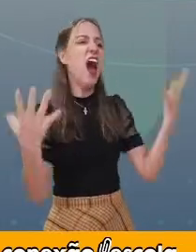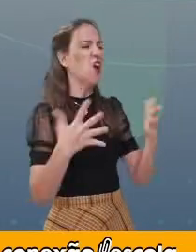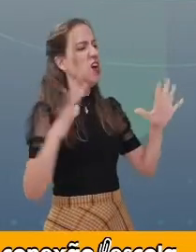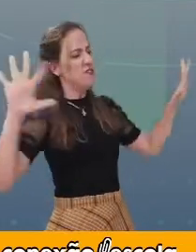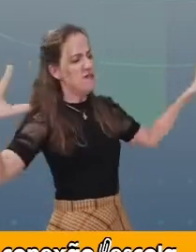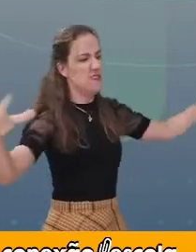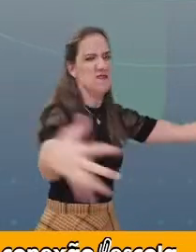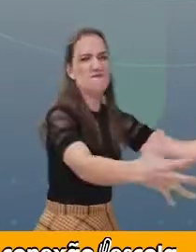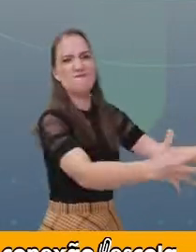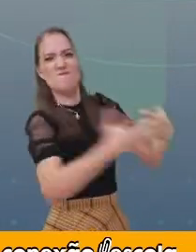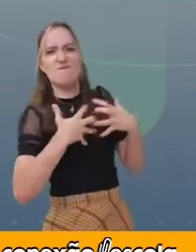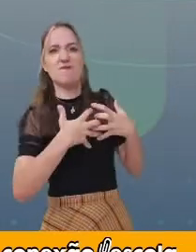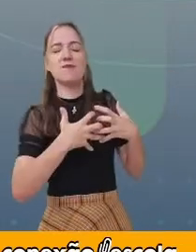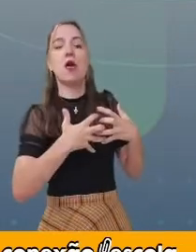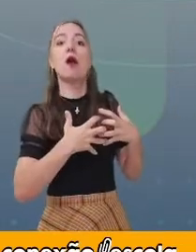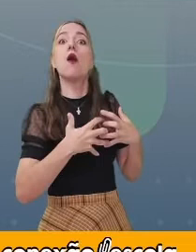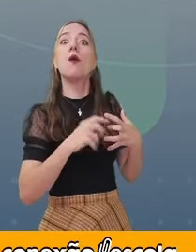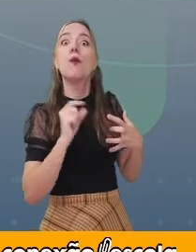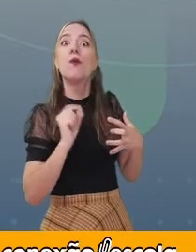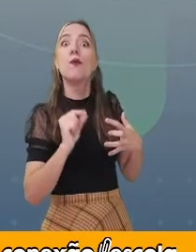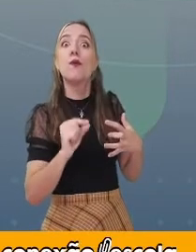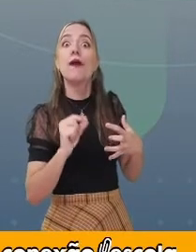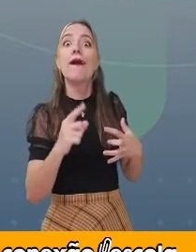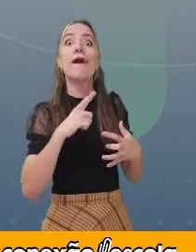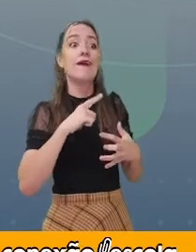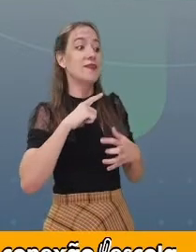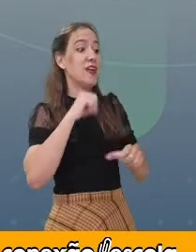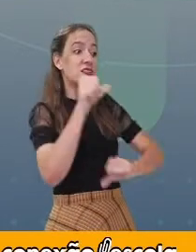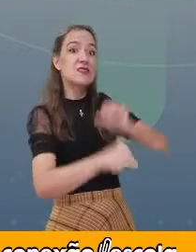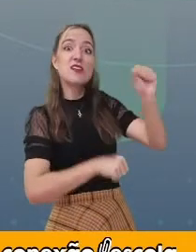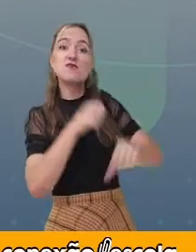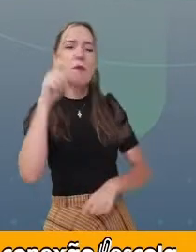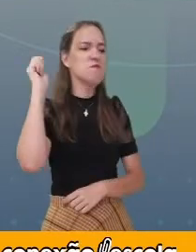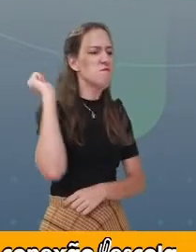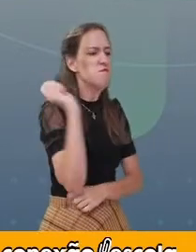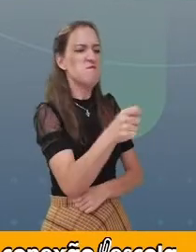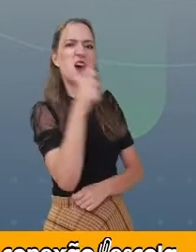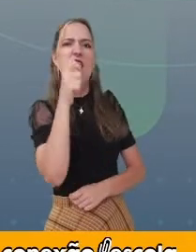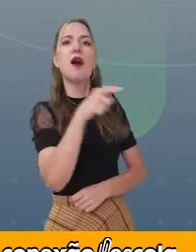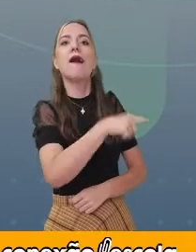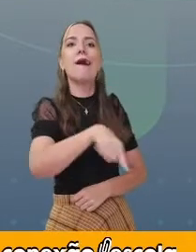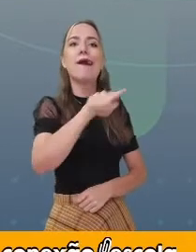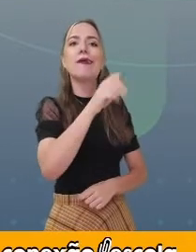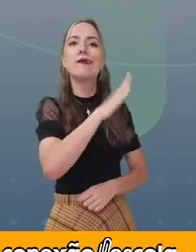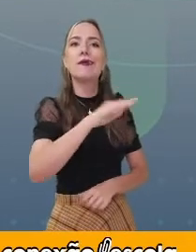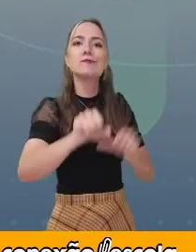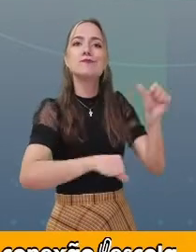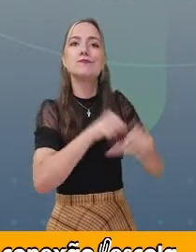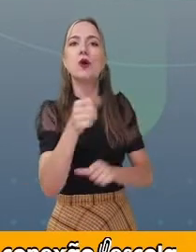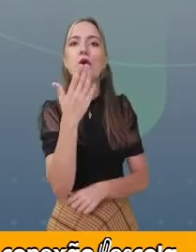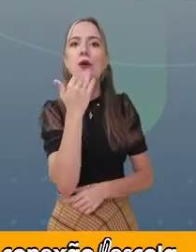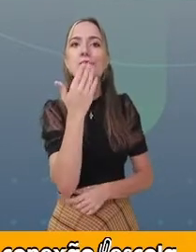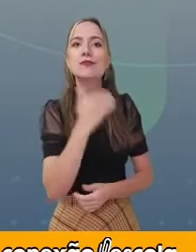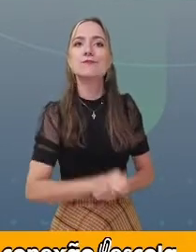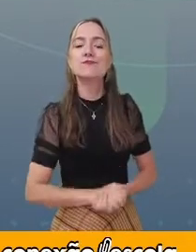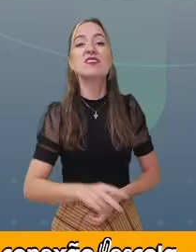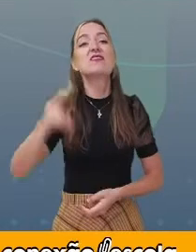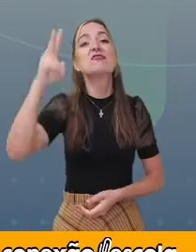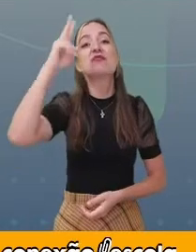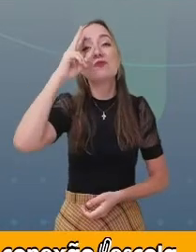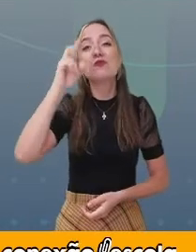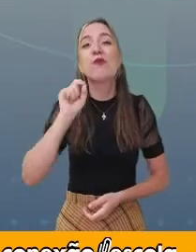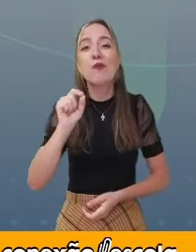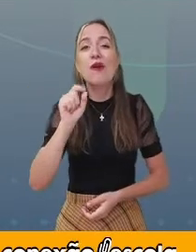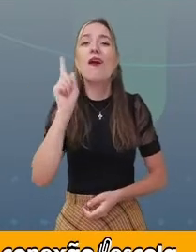peguei vocês! E imediatamente transformou as crianças em comida. Segunda, virou